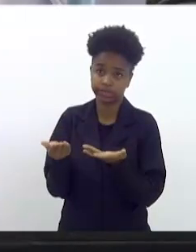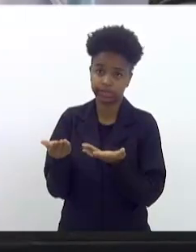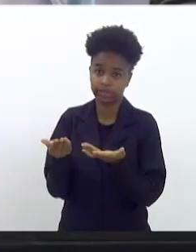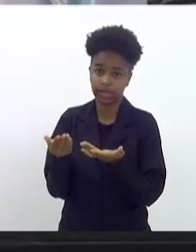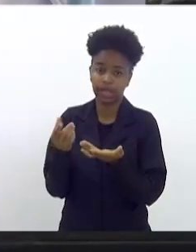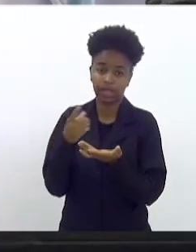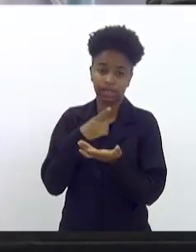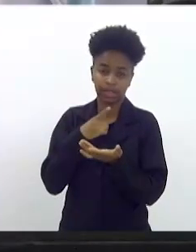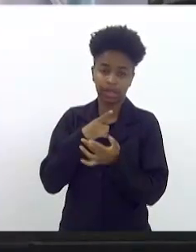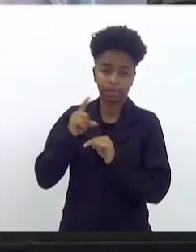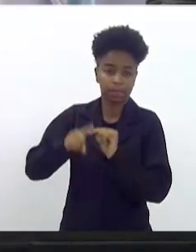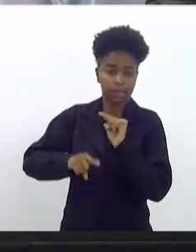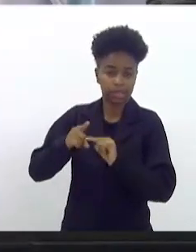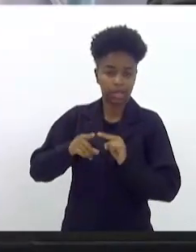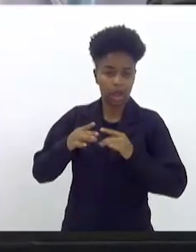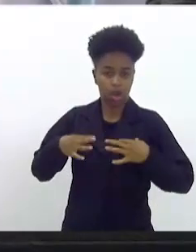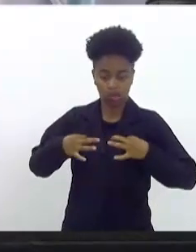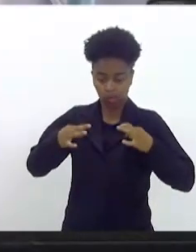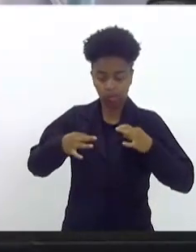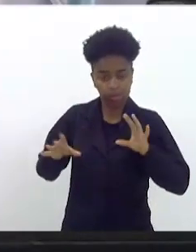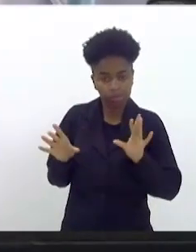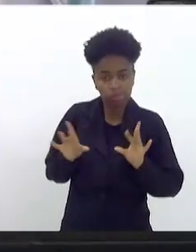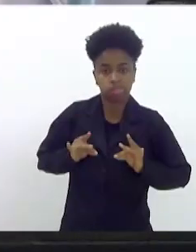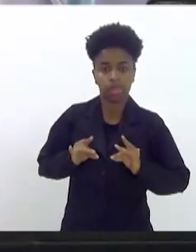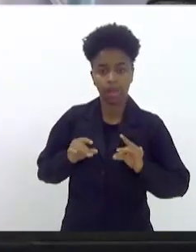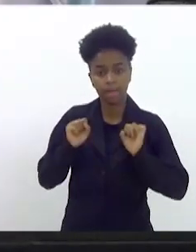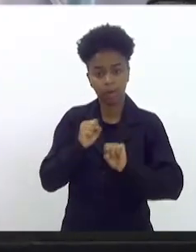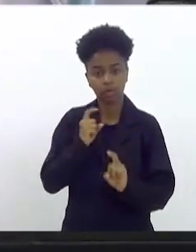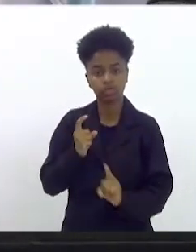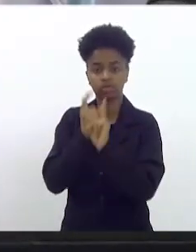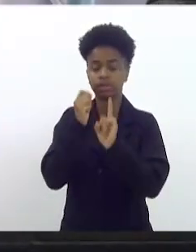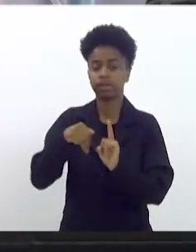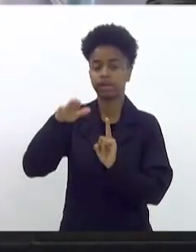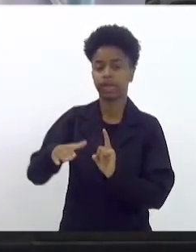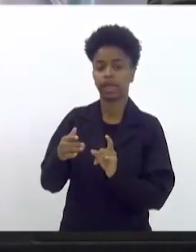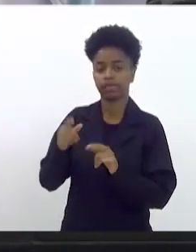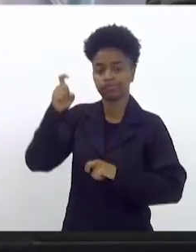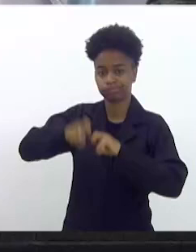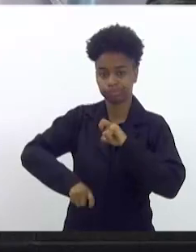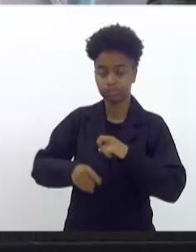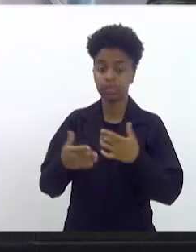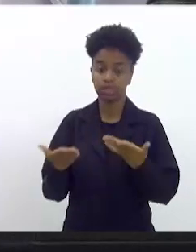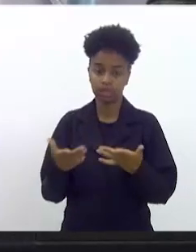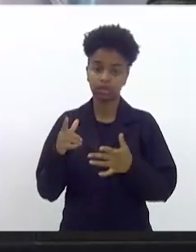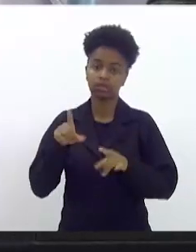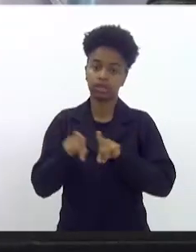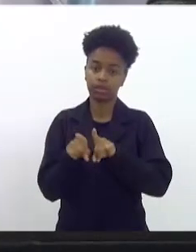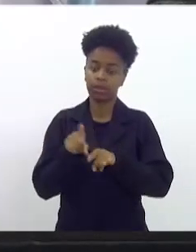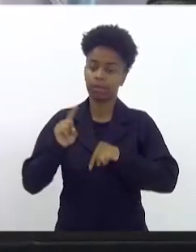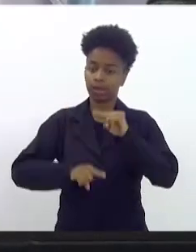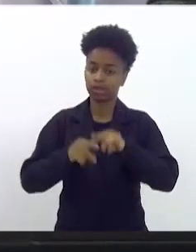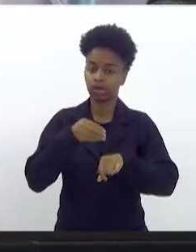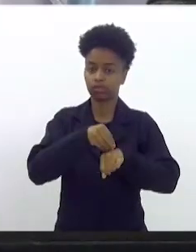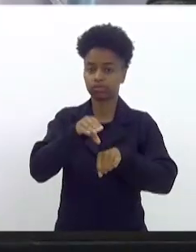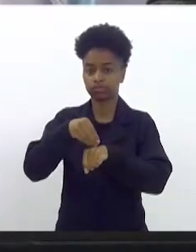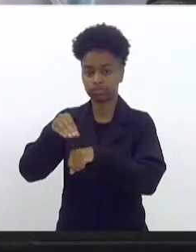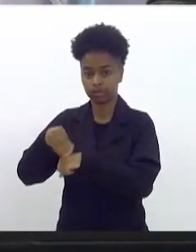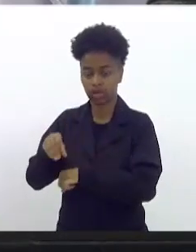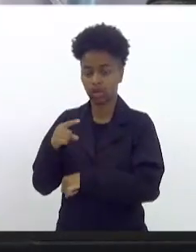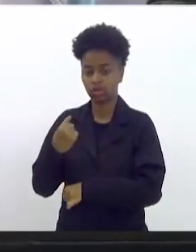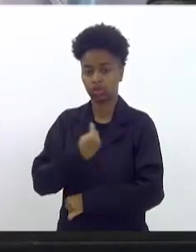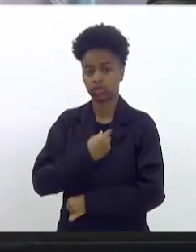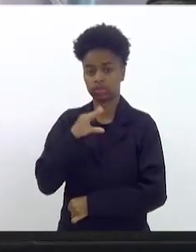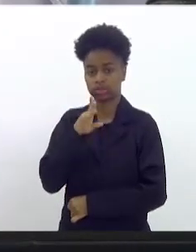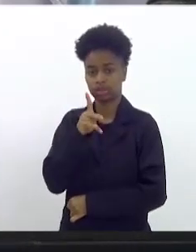elementos biológicos que podem, inclusive, identificar a autoria. Isso foi também objeto de recomendação da